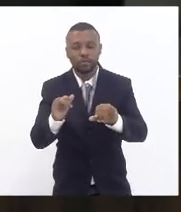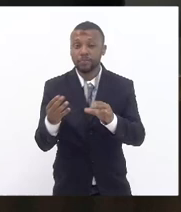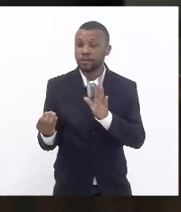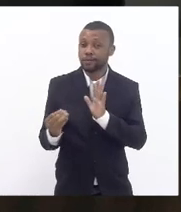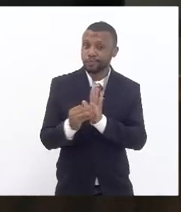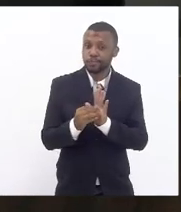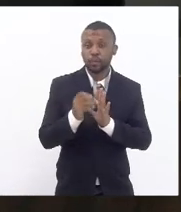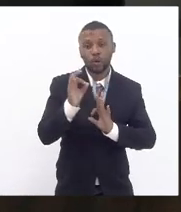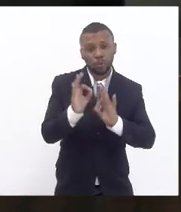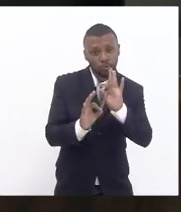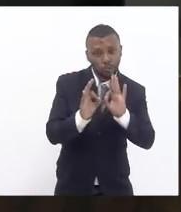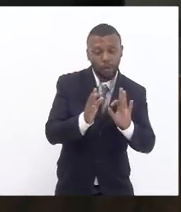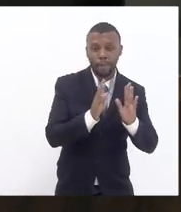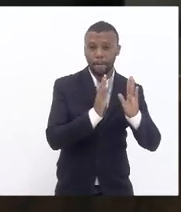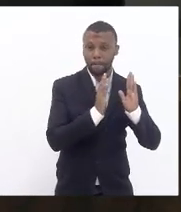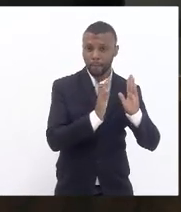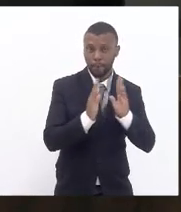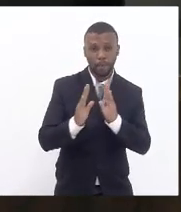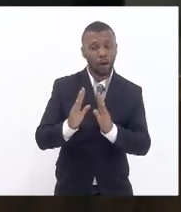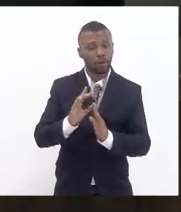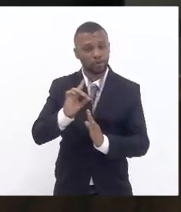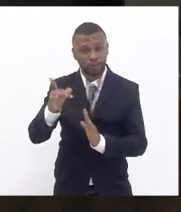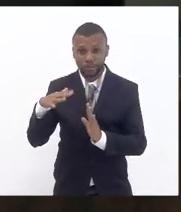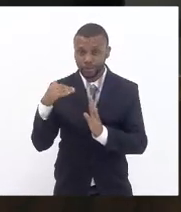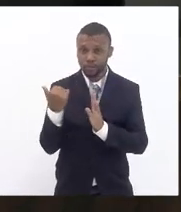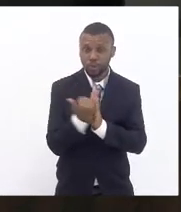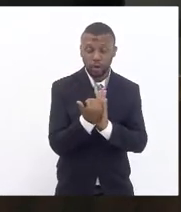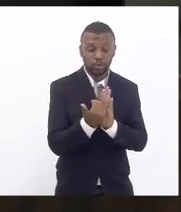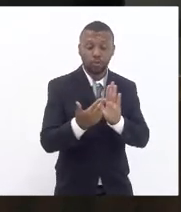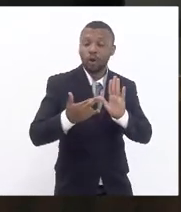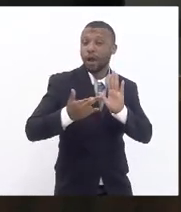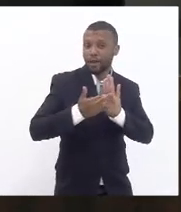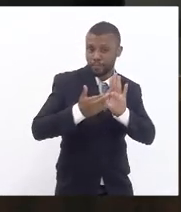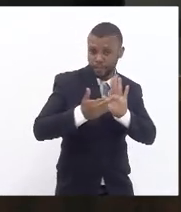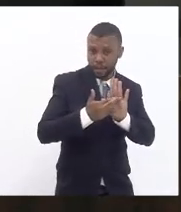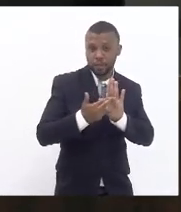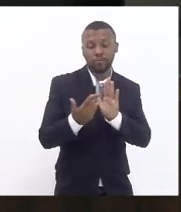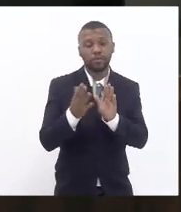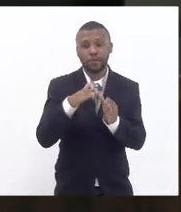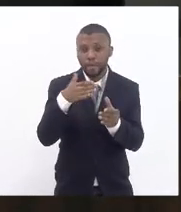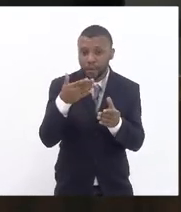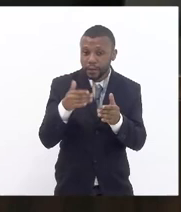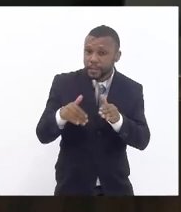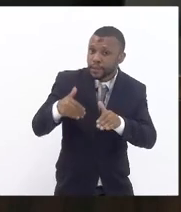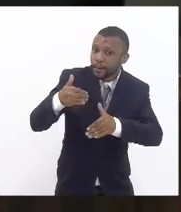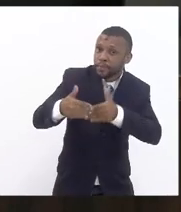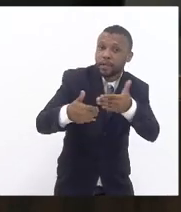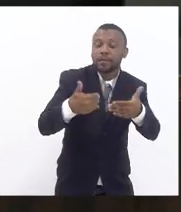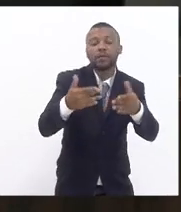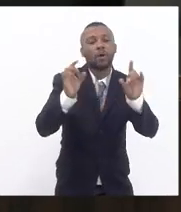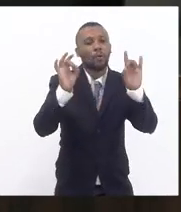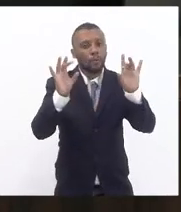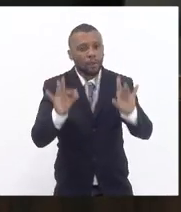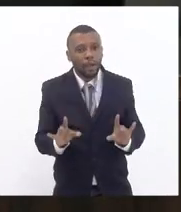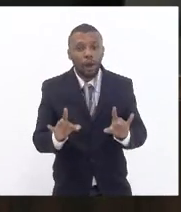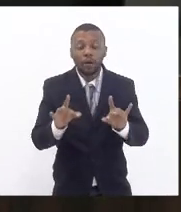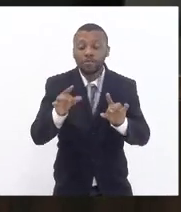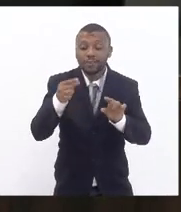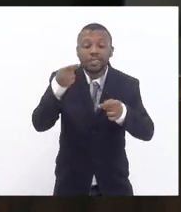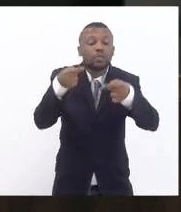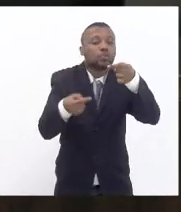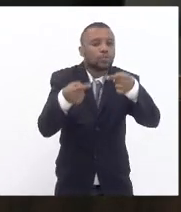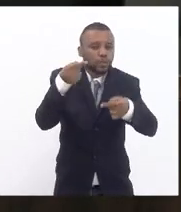acordo com o parágrafo 1º do artigo 47 do Regimento Interno, em tramitação ordinária, em discussão única. Em primeira